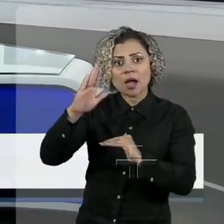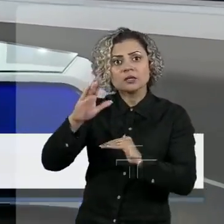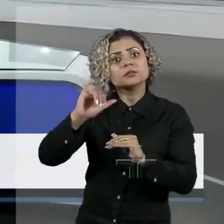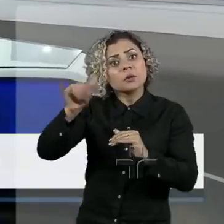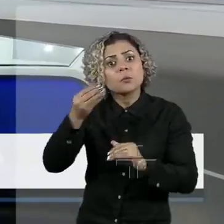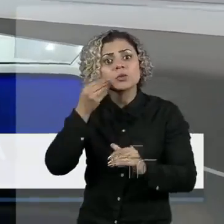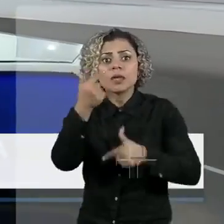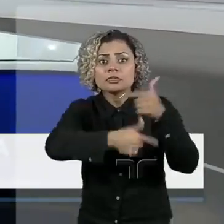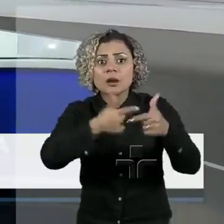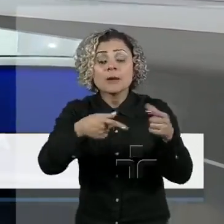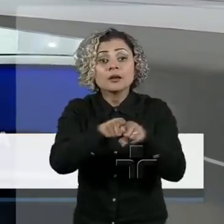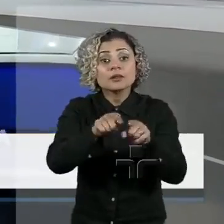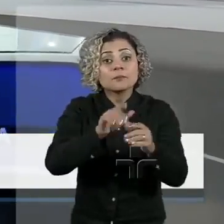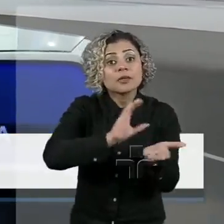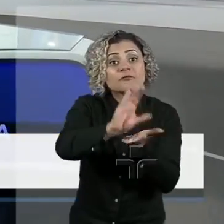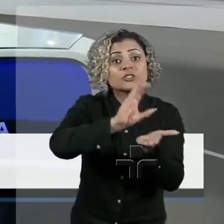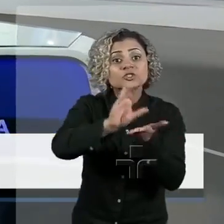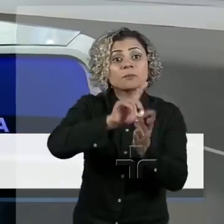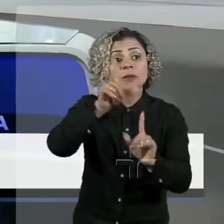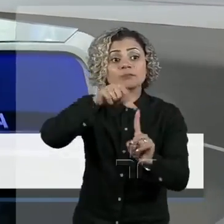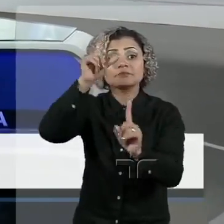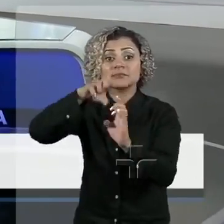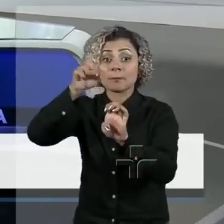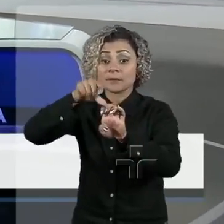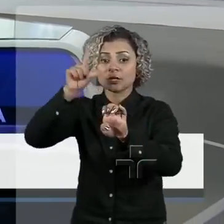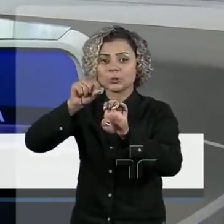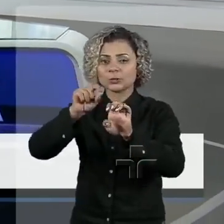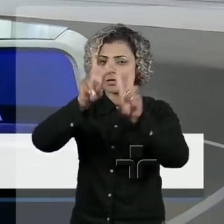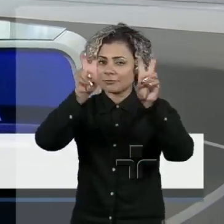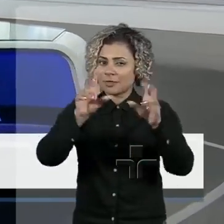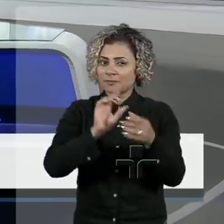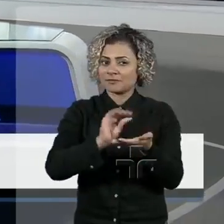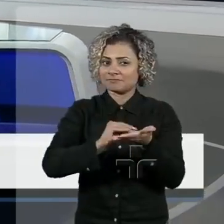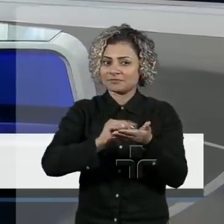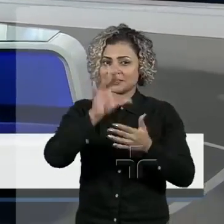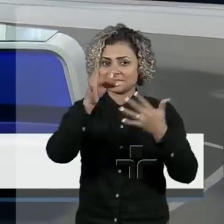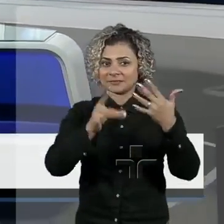e empreendedorismo. São os nossos próximos assuntos. Não saia daí.